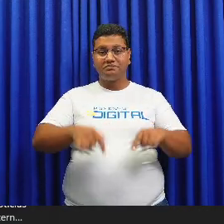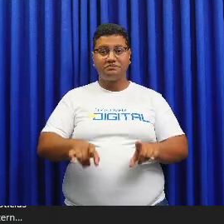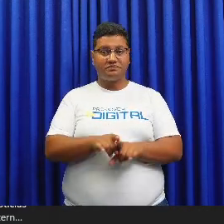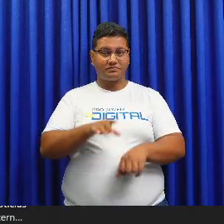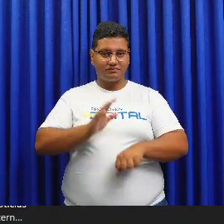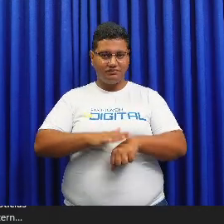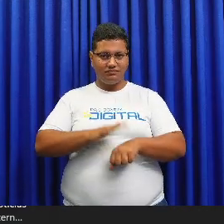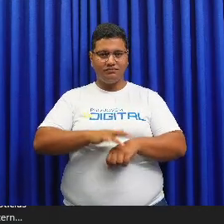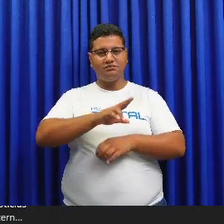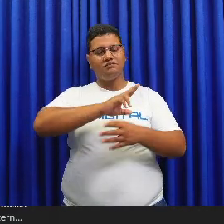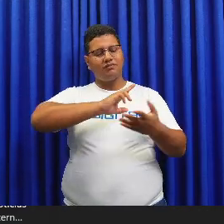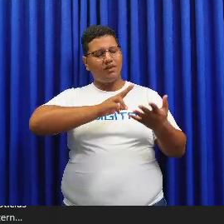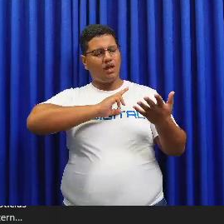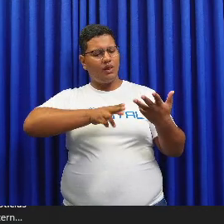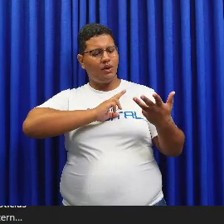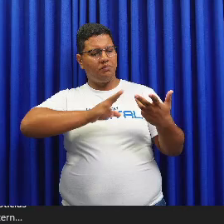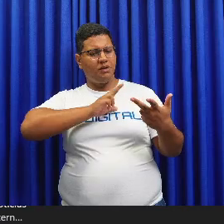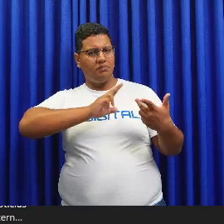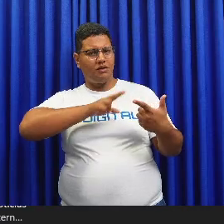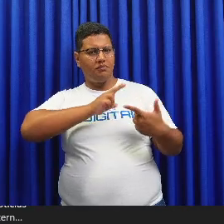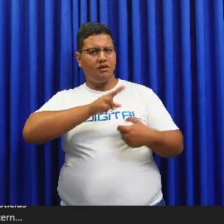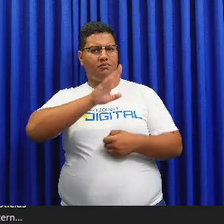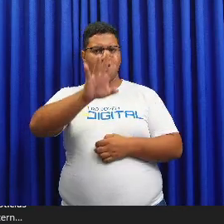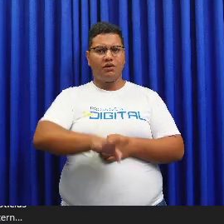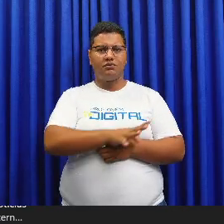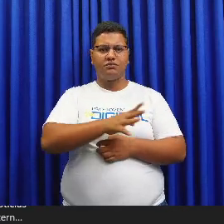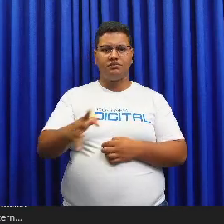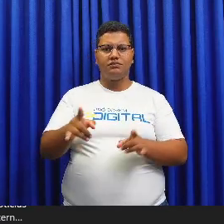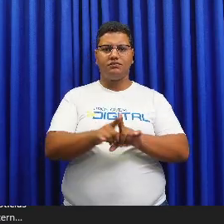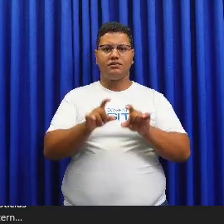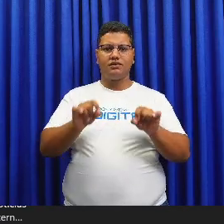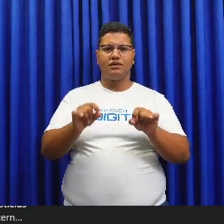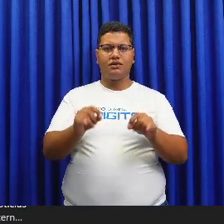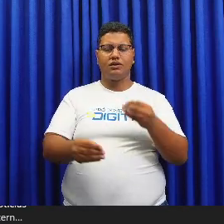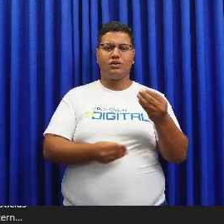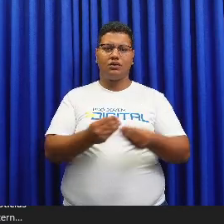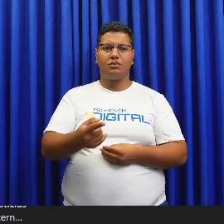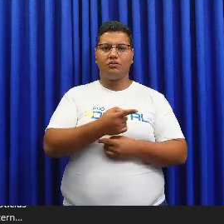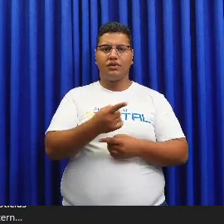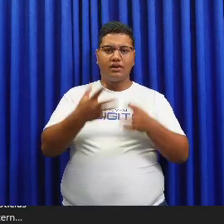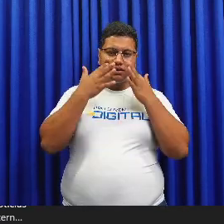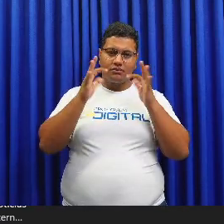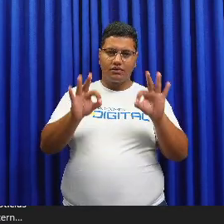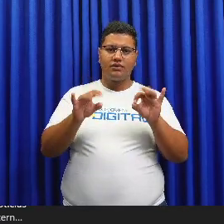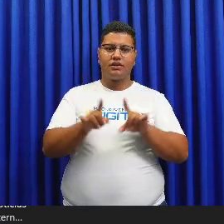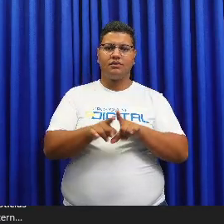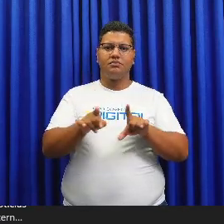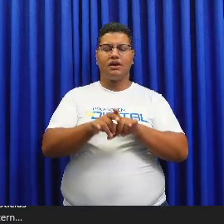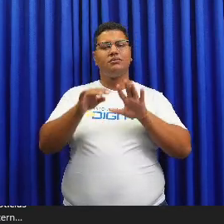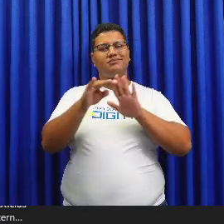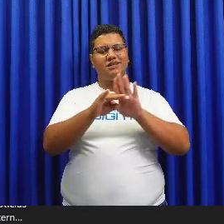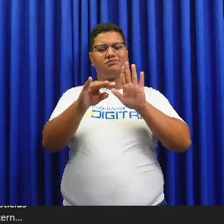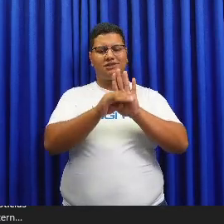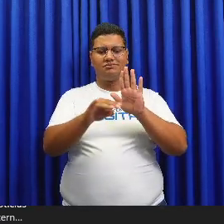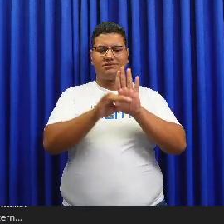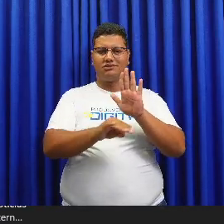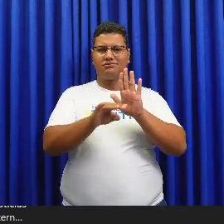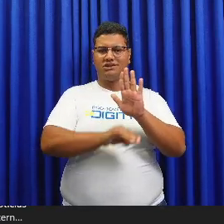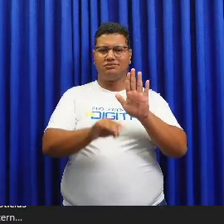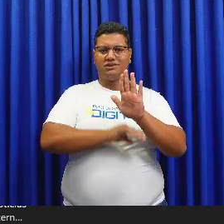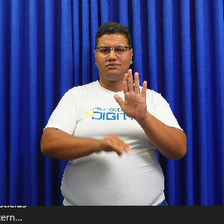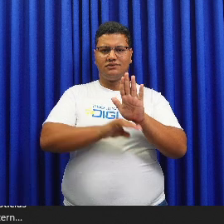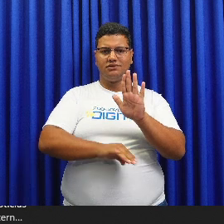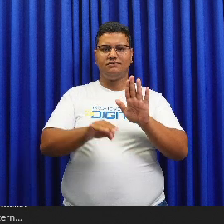você vai poder nomear essas colunas, tá? Você tá vendo aqui em cima que a gente separou por colunas. Essas colunas